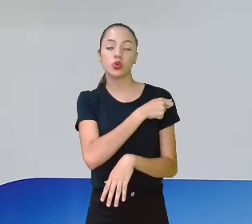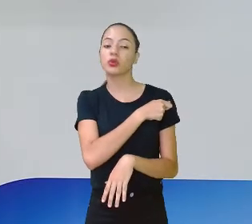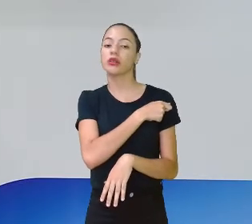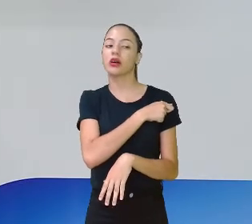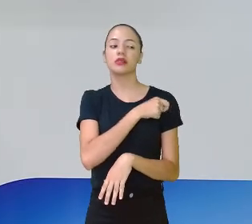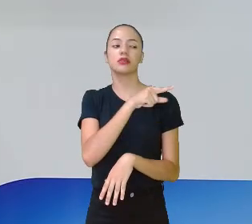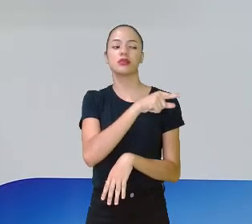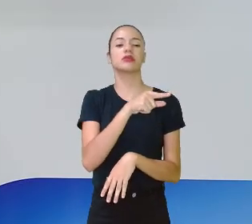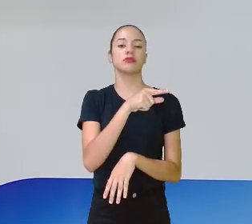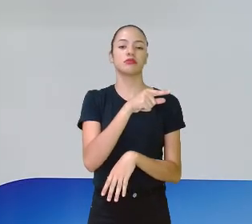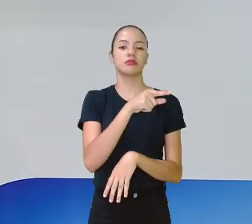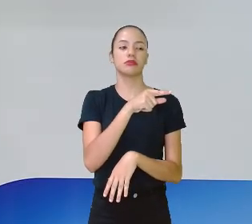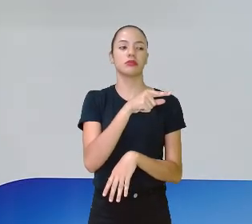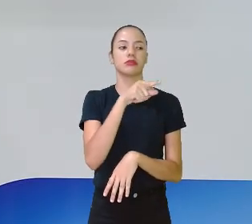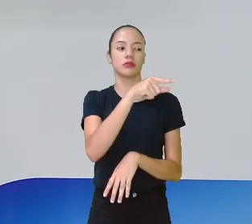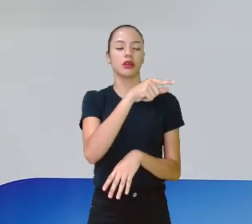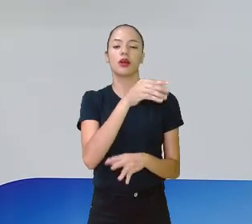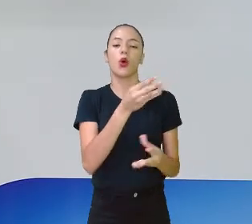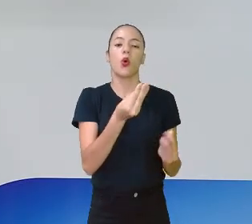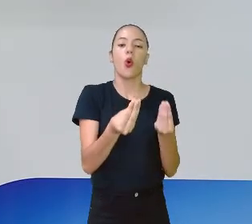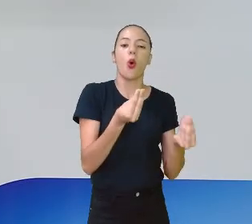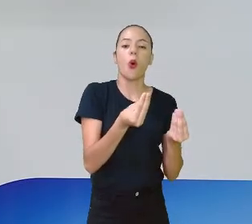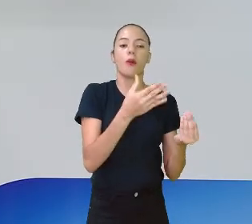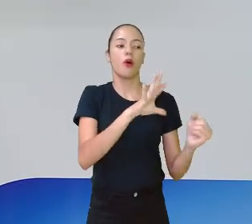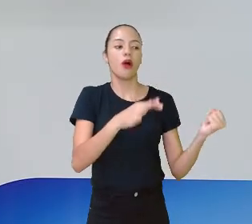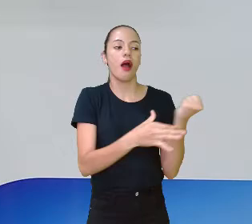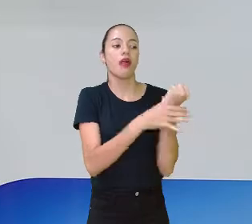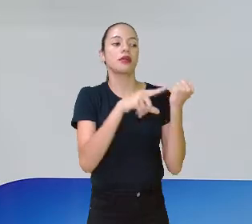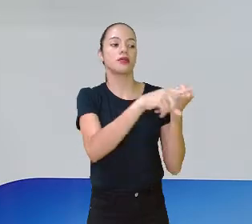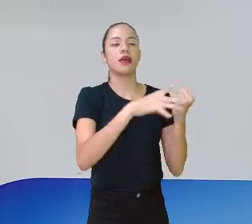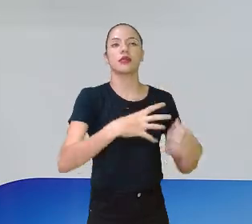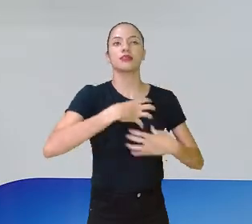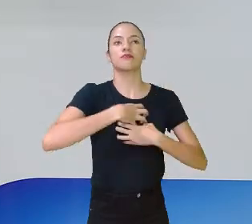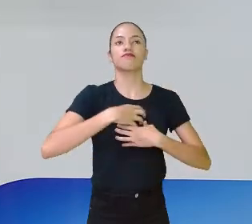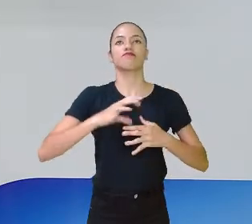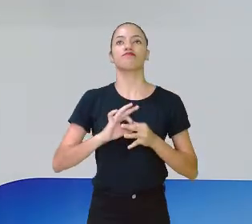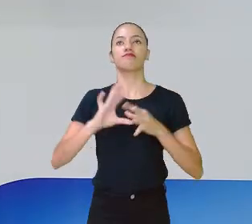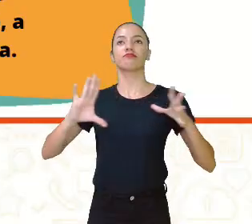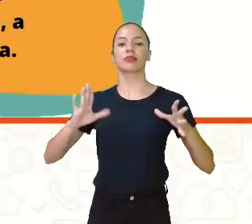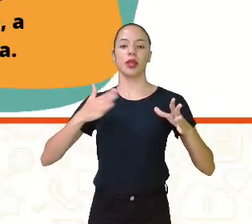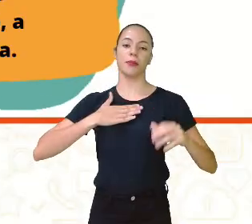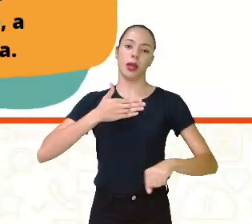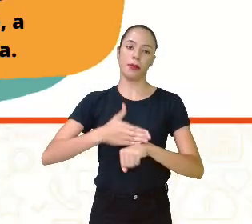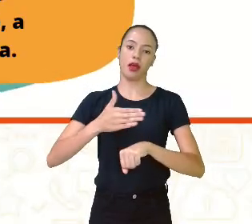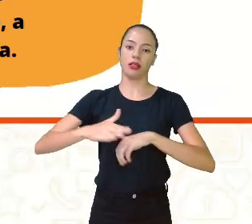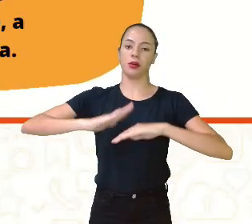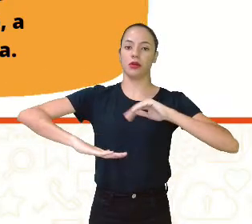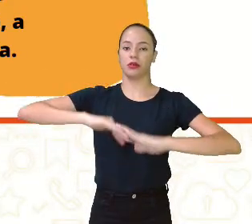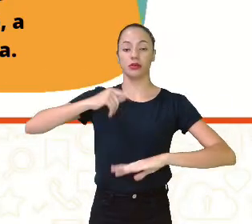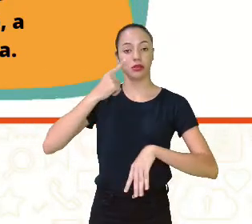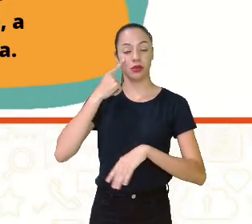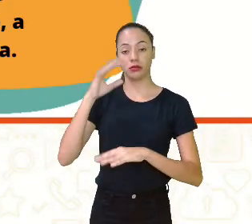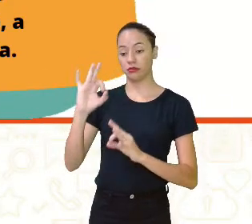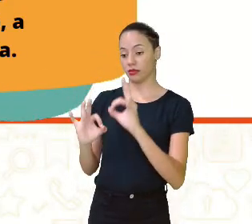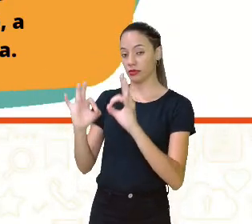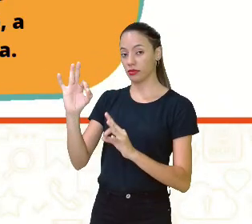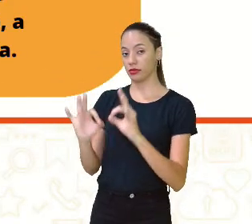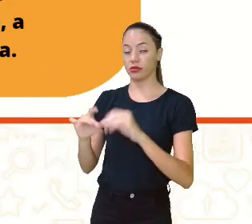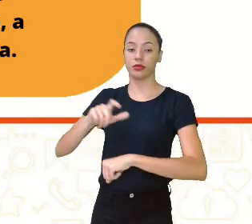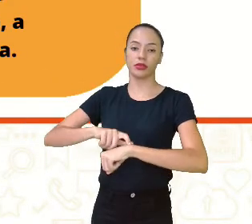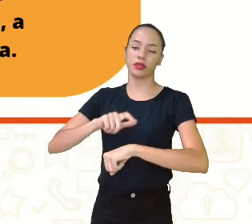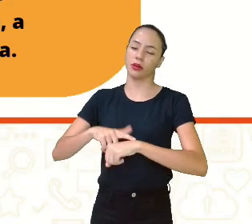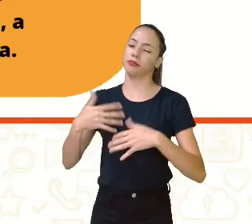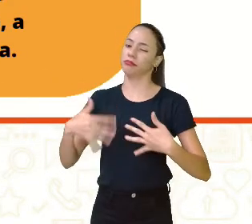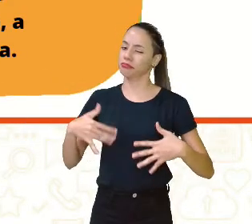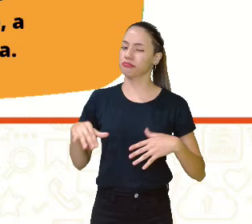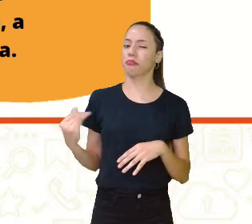que ele se entregue a essa sua prática? A organização de tempo é algo